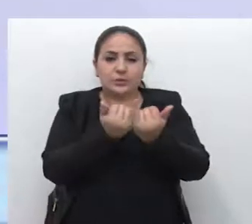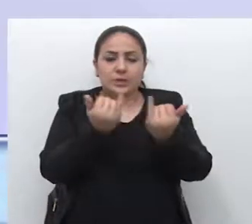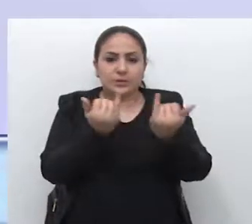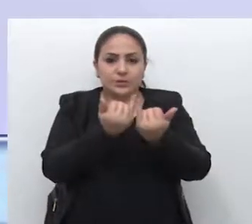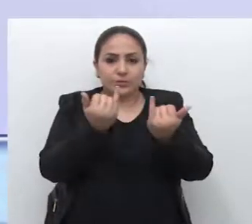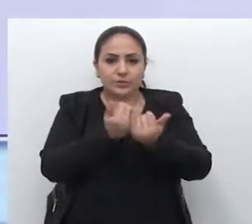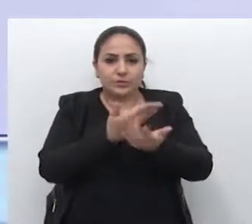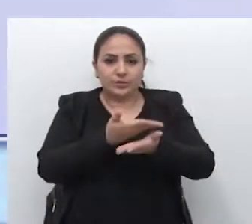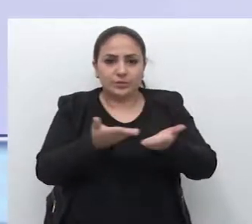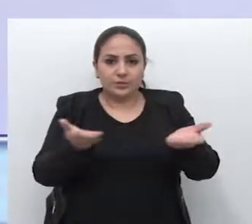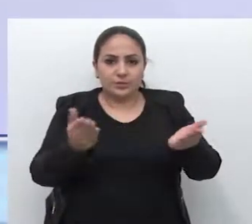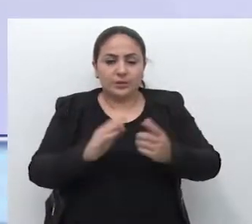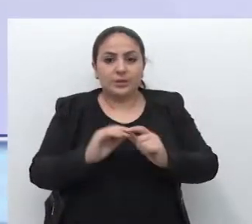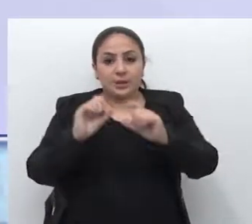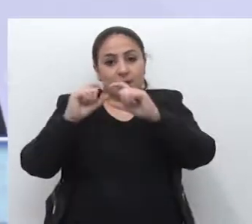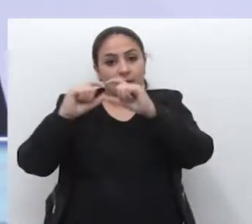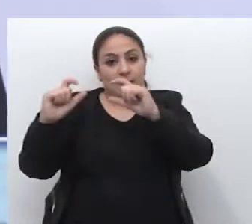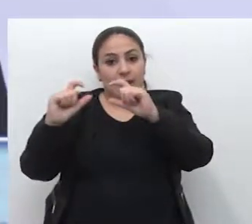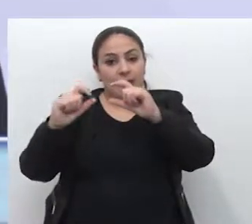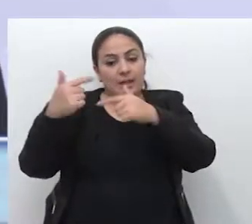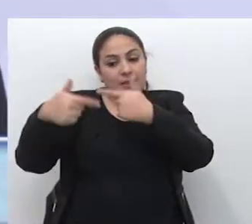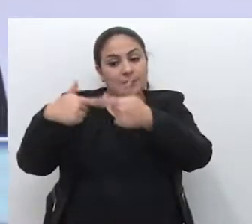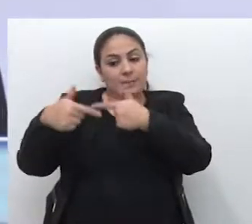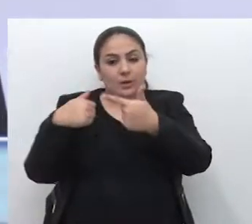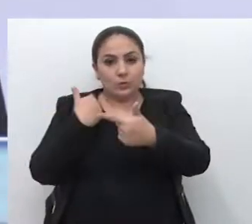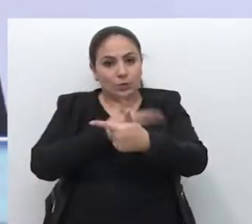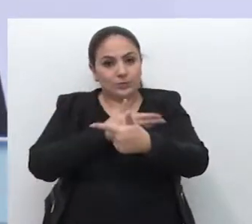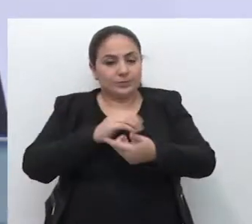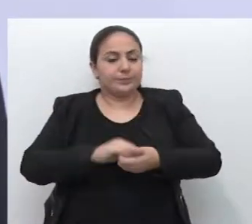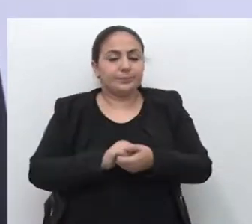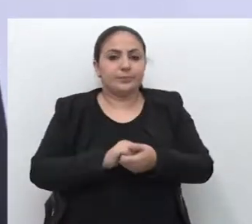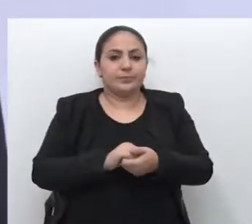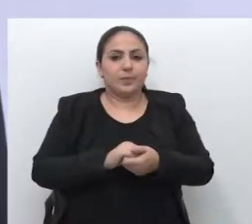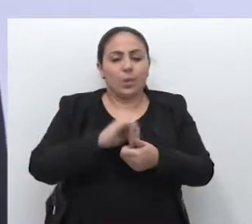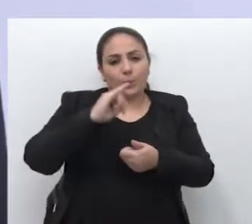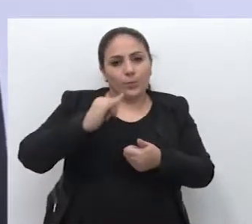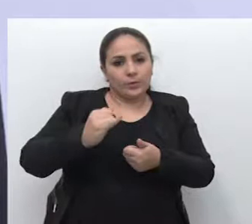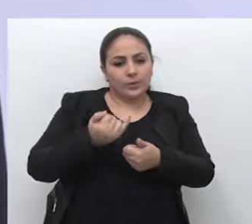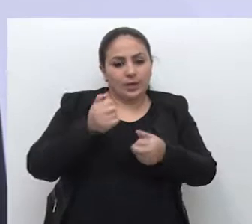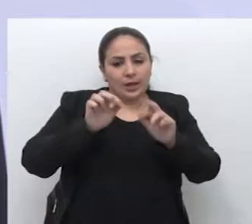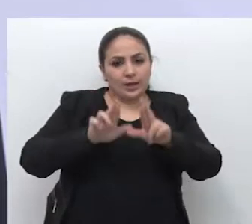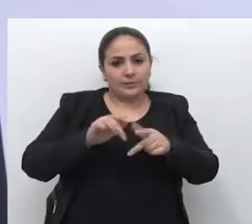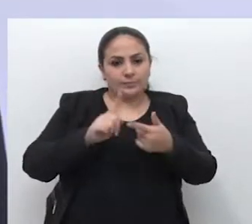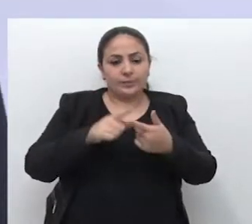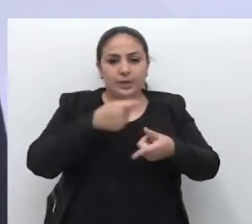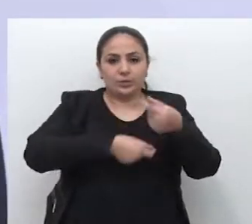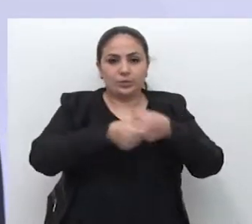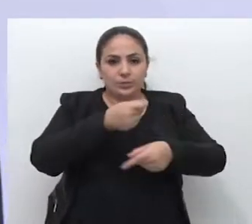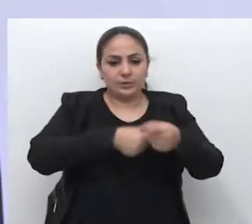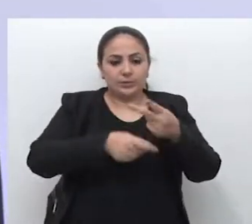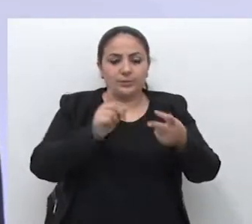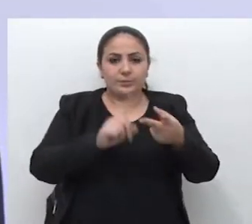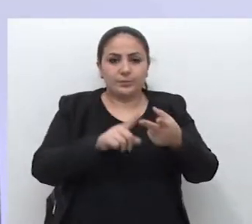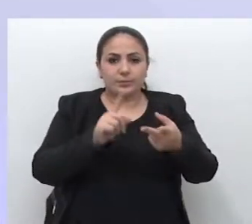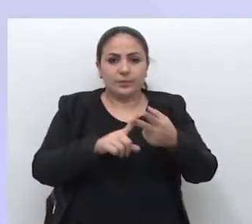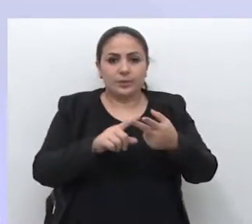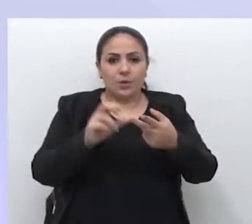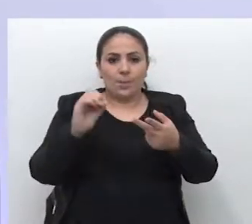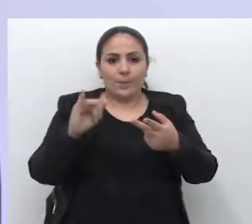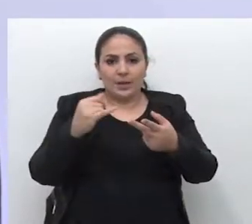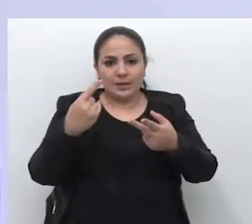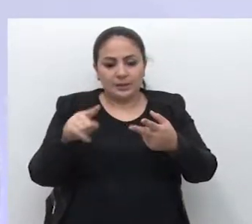no site que está aparecendo no vídeo, no item Trabalhe Conosco. As oportunidades são nos setores de